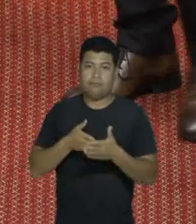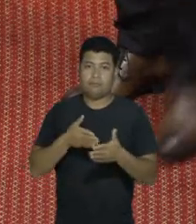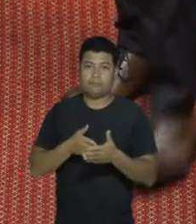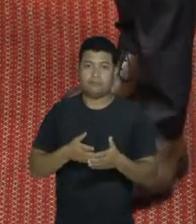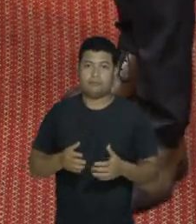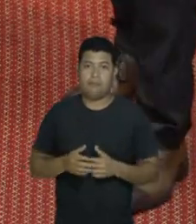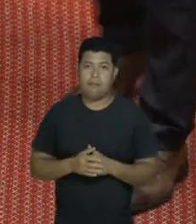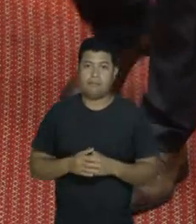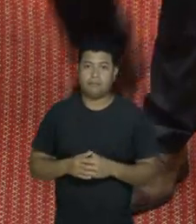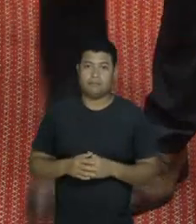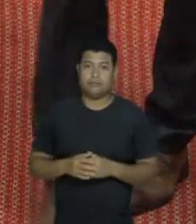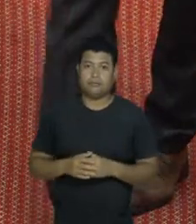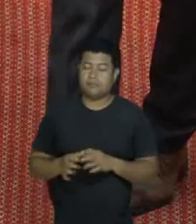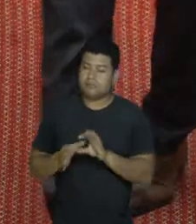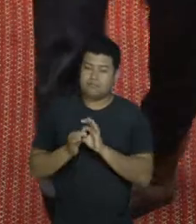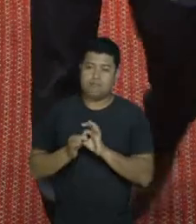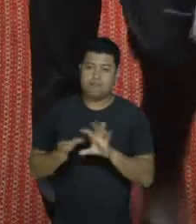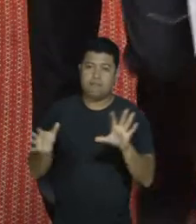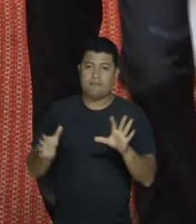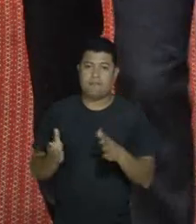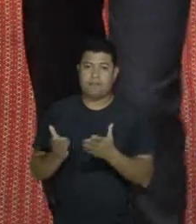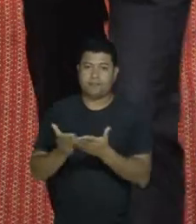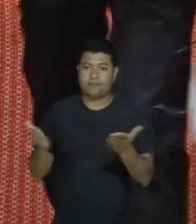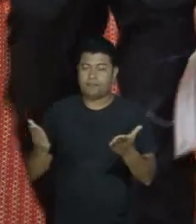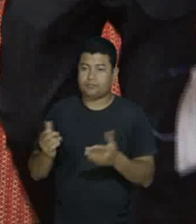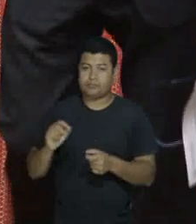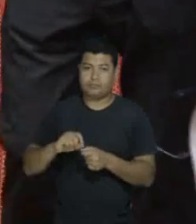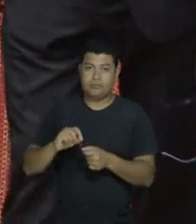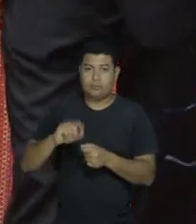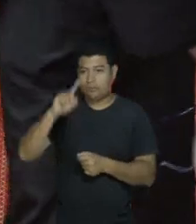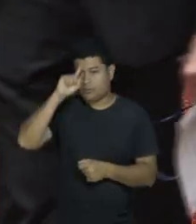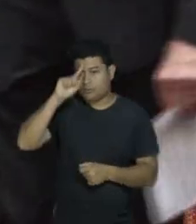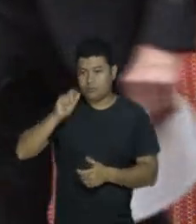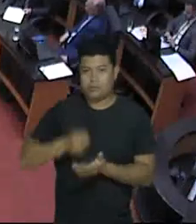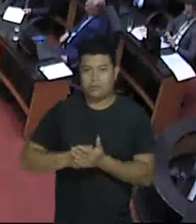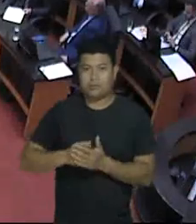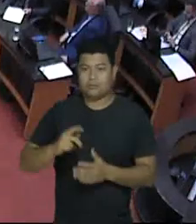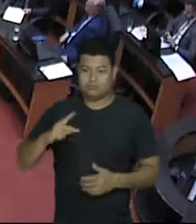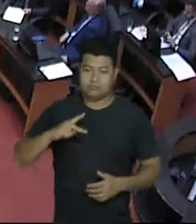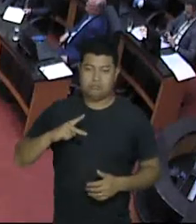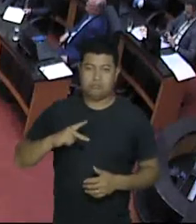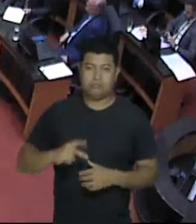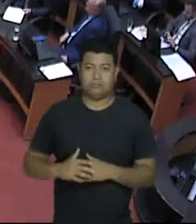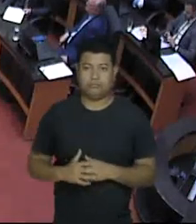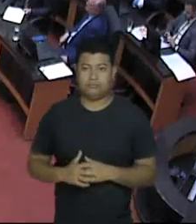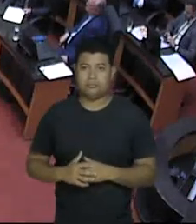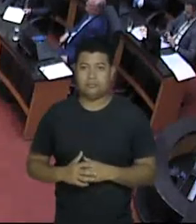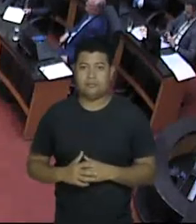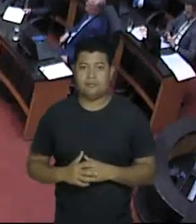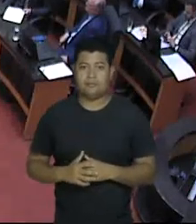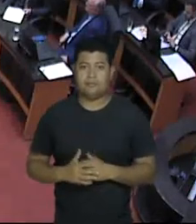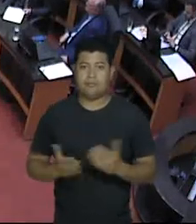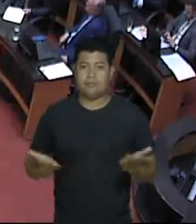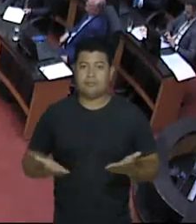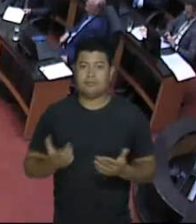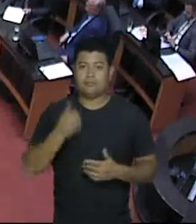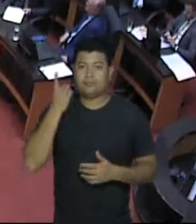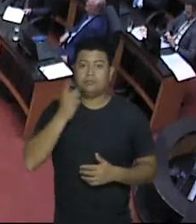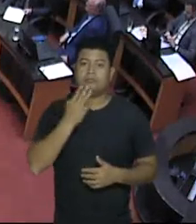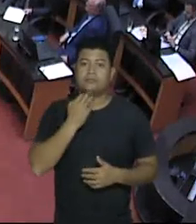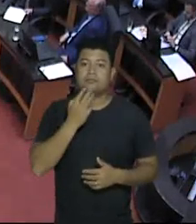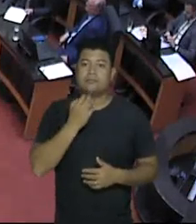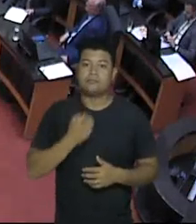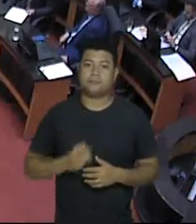a bancada liberada. Então, nós faremos as escolhas individuais. A palavra o deputado Marquito. Senhor presidente, eu